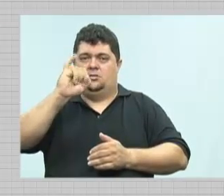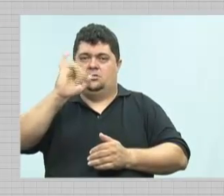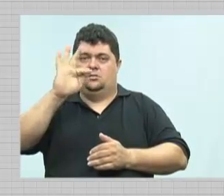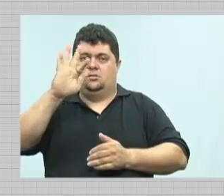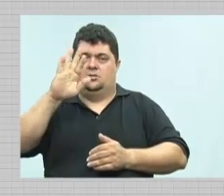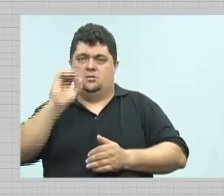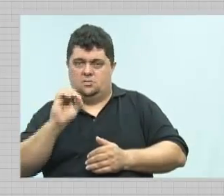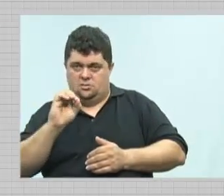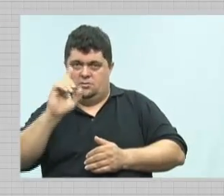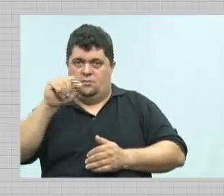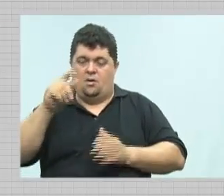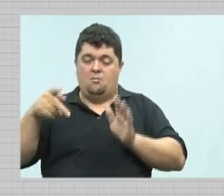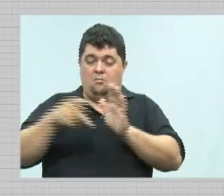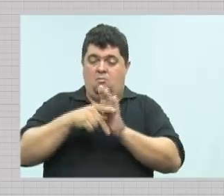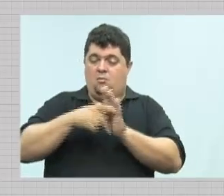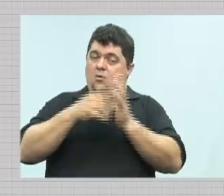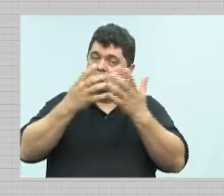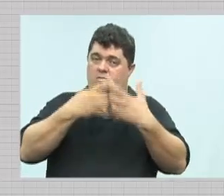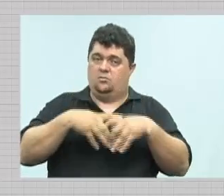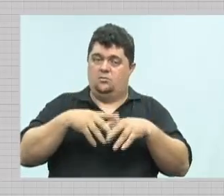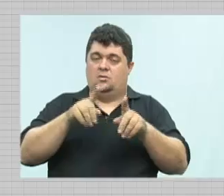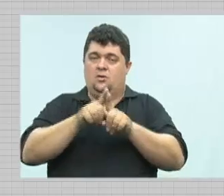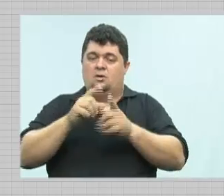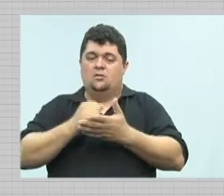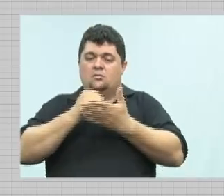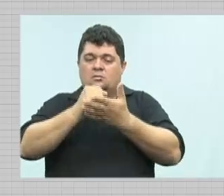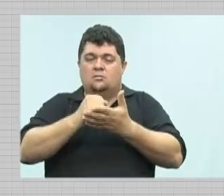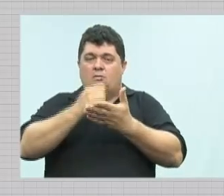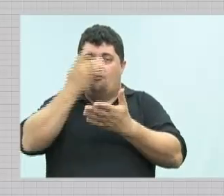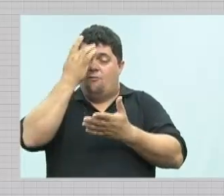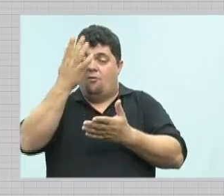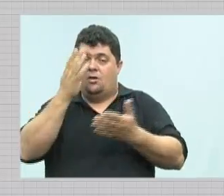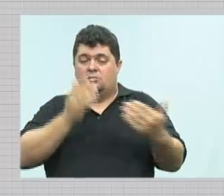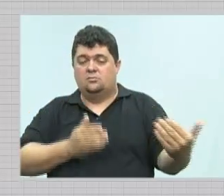IFRO, que tem o objetivo de facilitar o ingresso dos